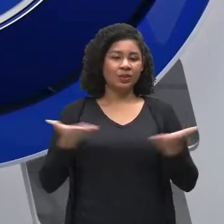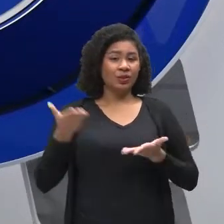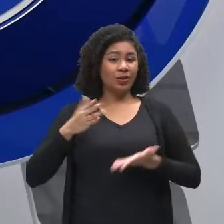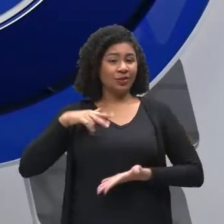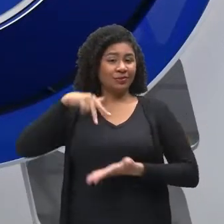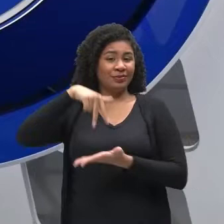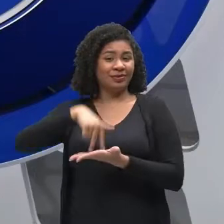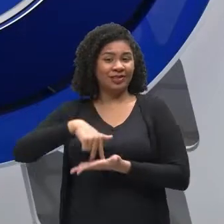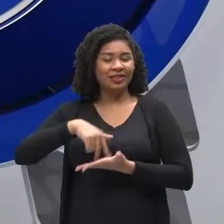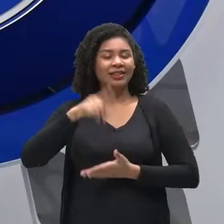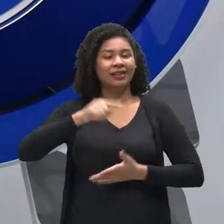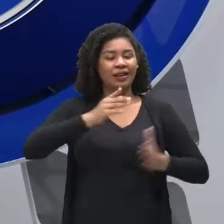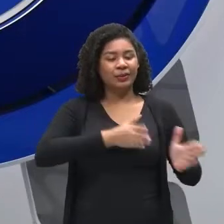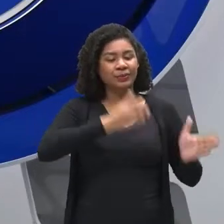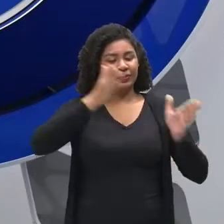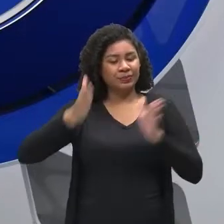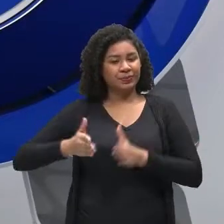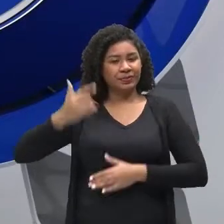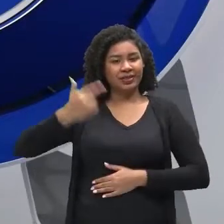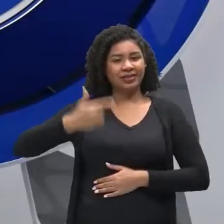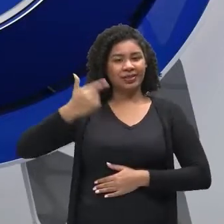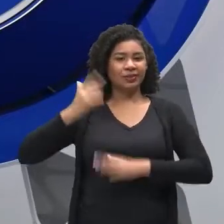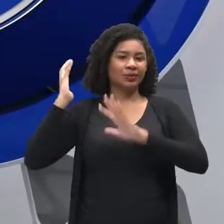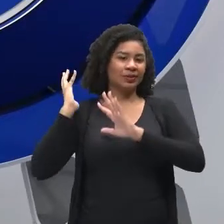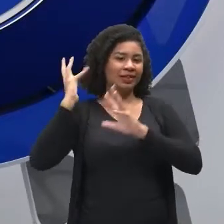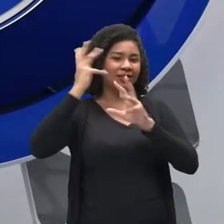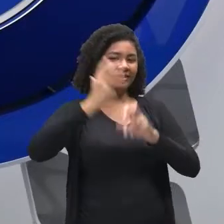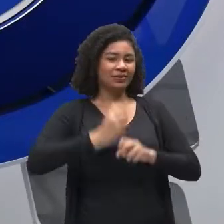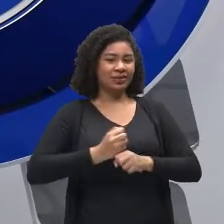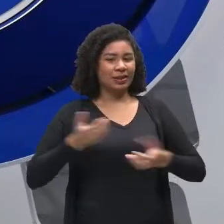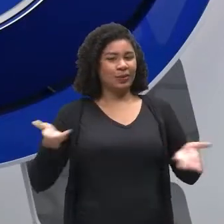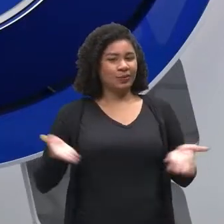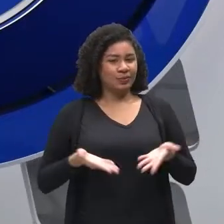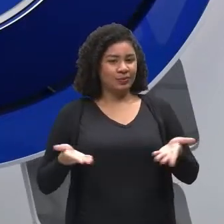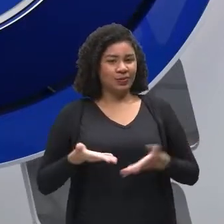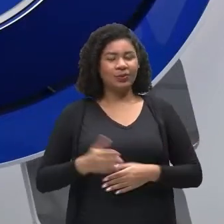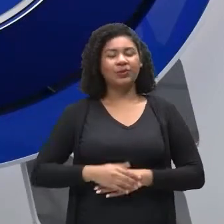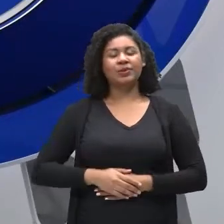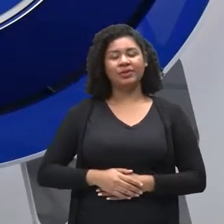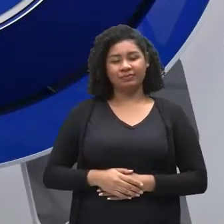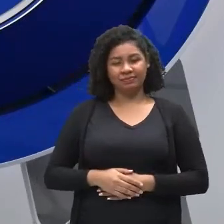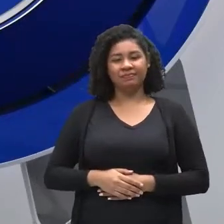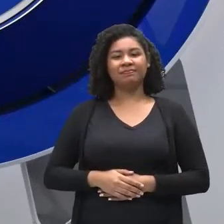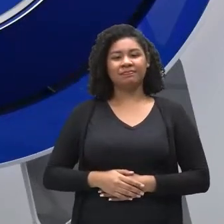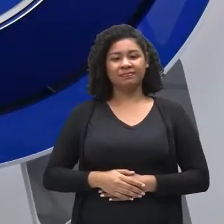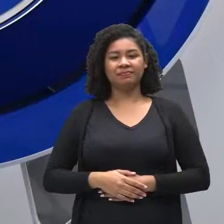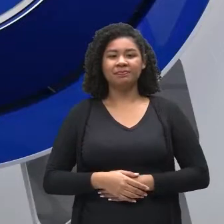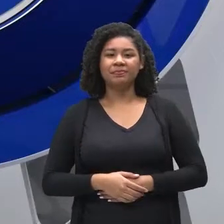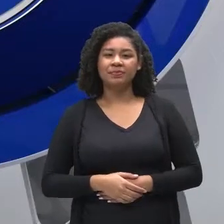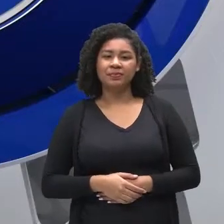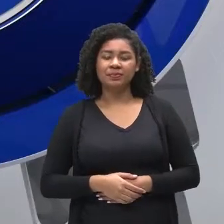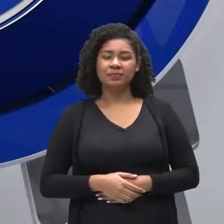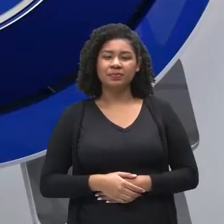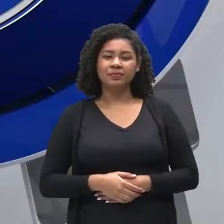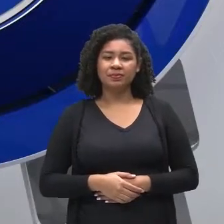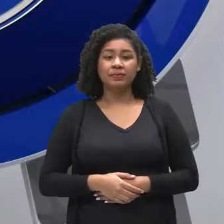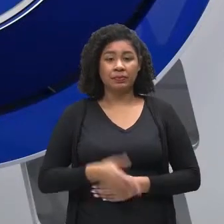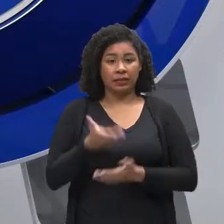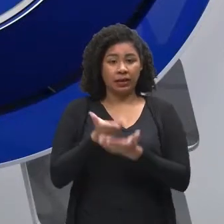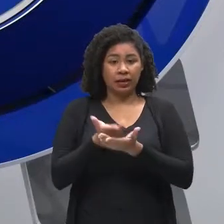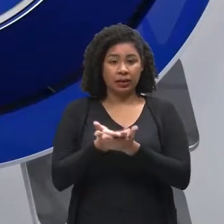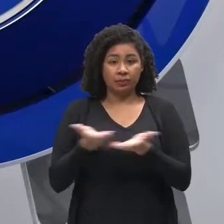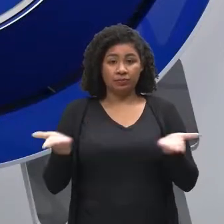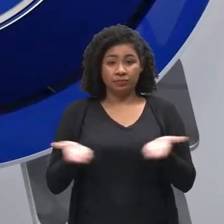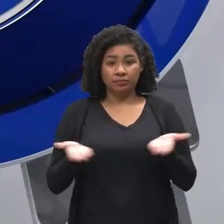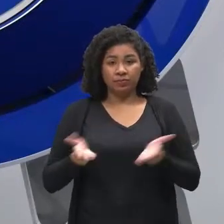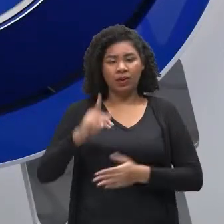no segundo momento de revisão do dia, né? Nossa segunda aula de revisão. E essa aula é muito